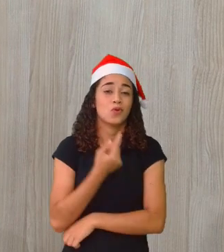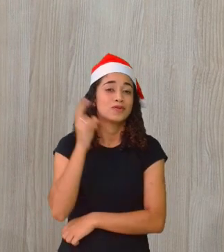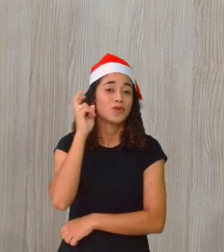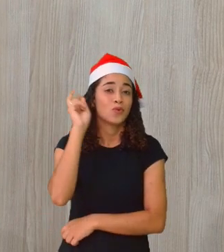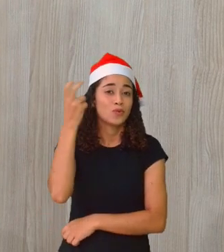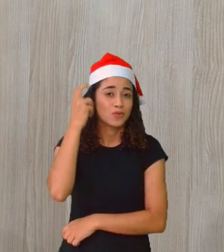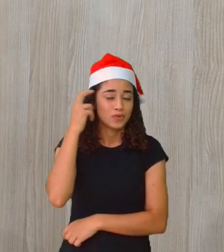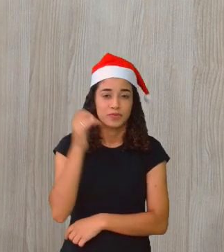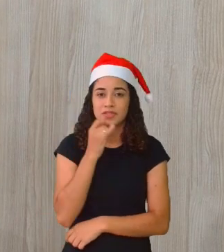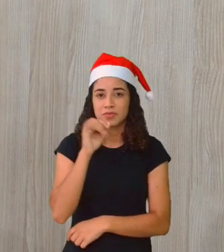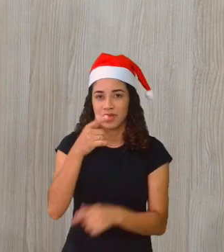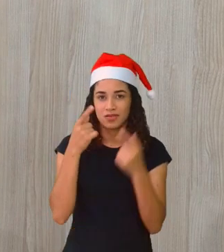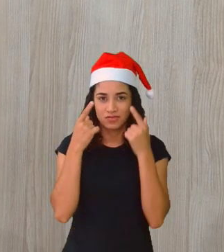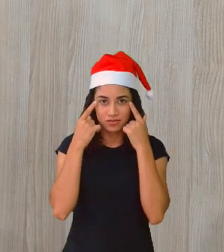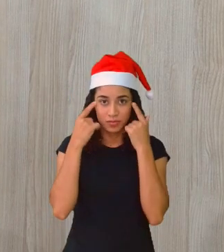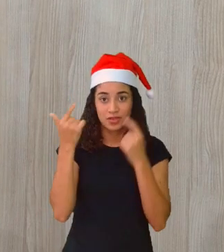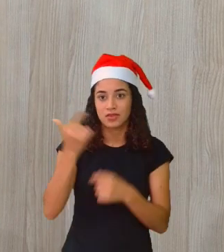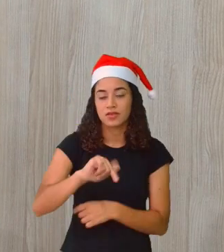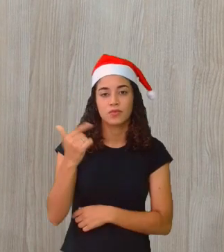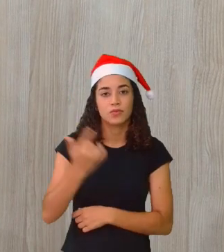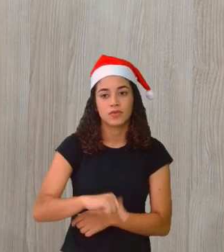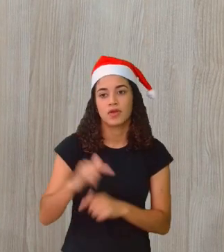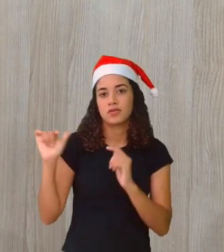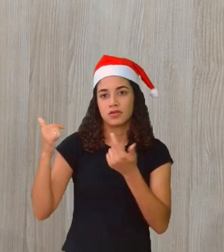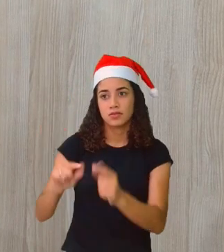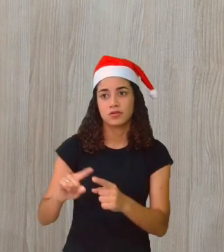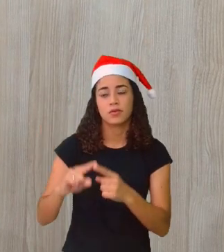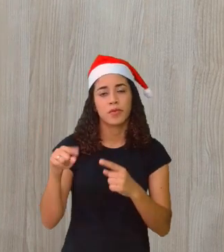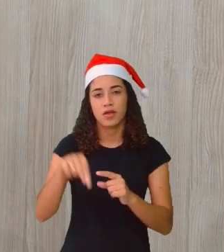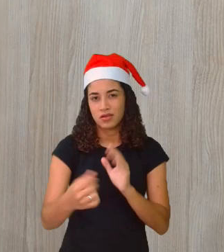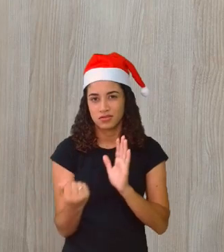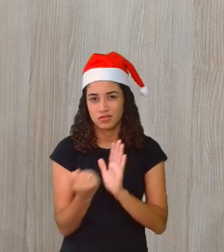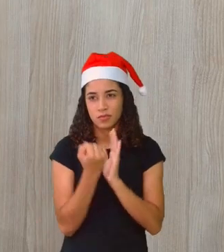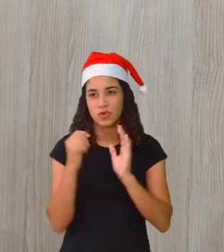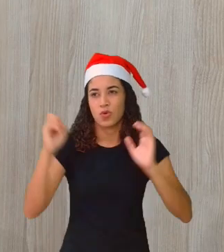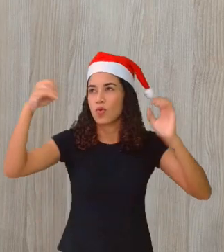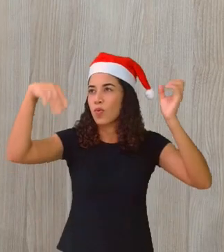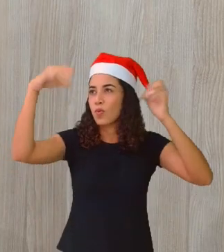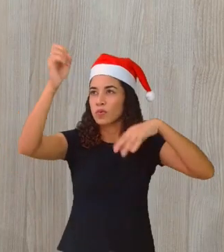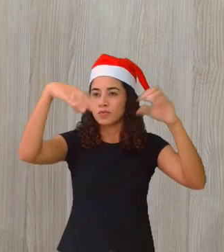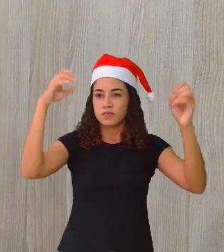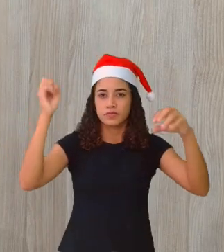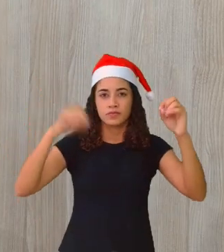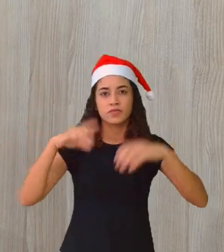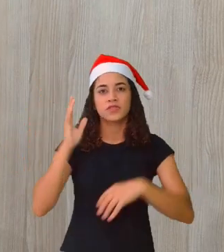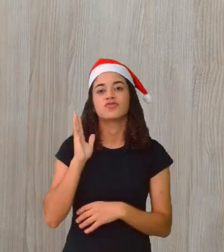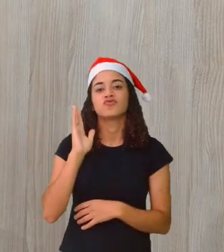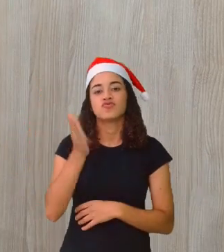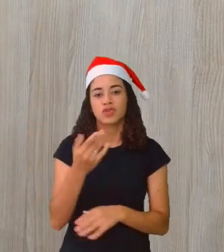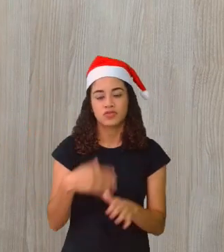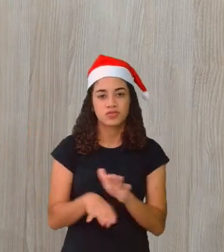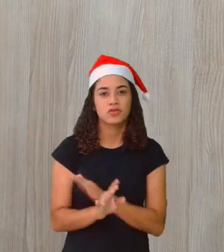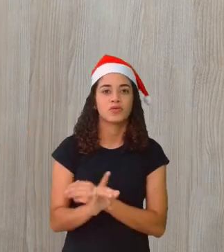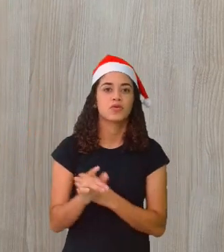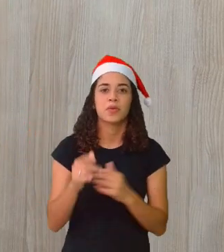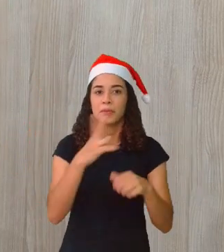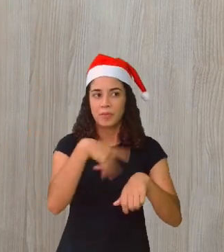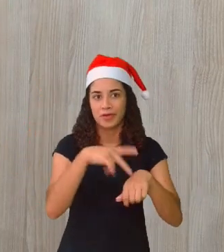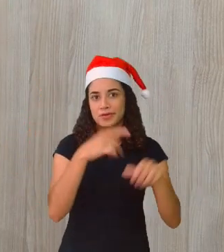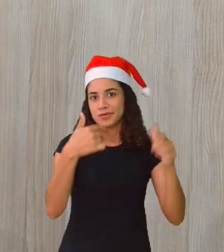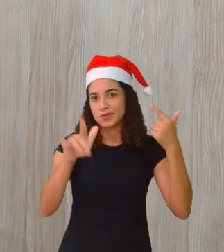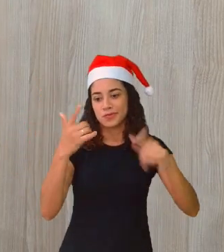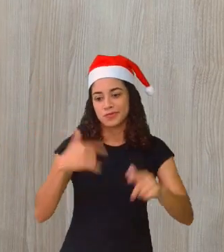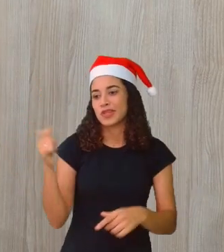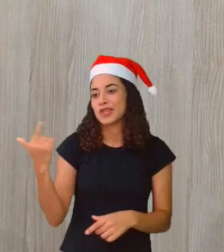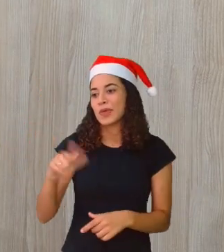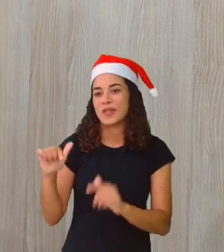No Japão mesmo não tem muito essa tradição, mas esses símbolos de luzes, pisca-pisca já chegaram também nesses países que não